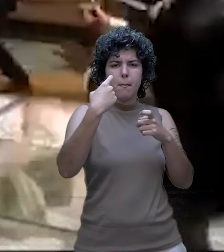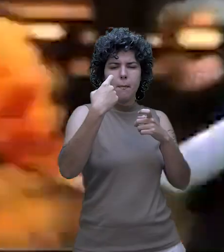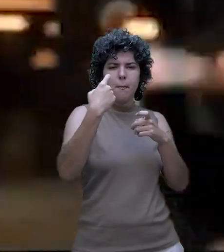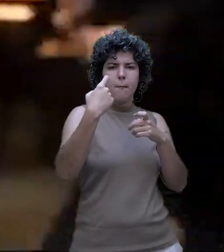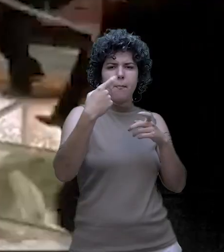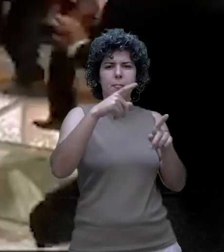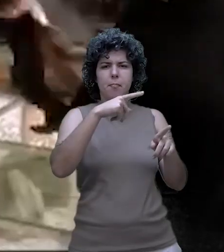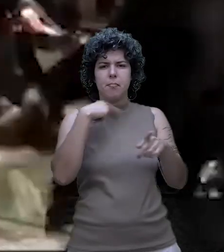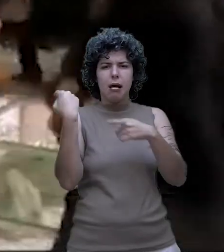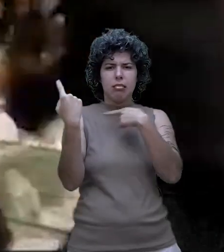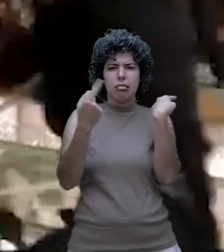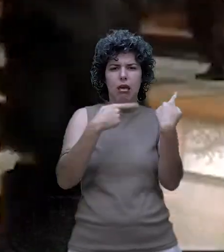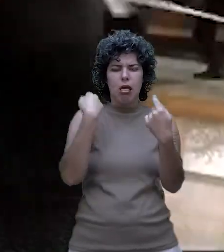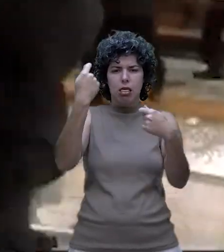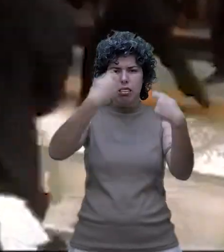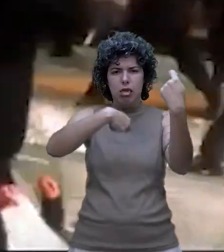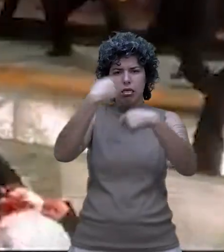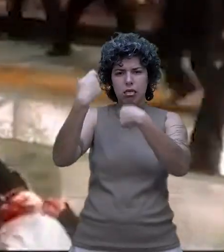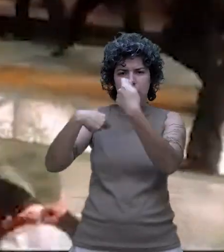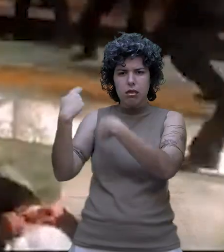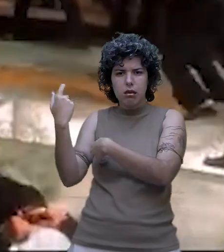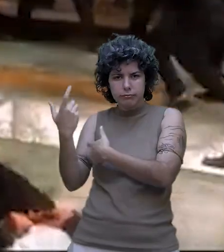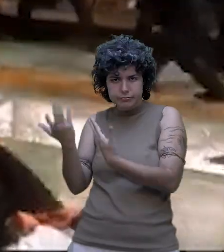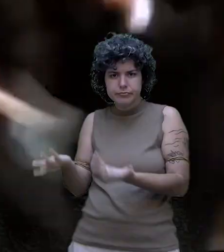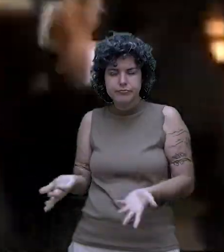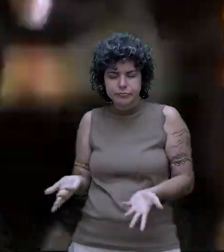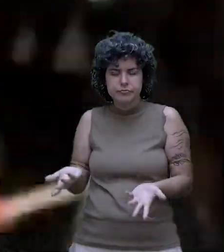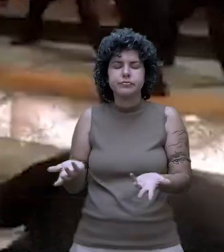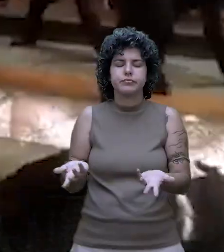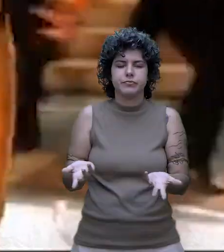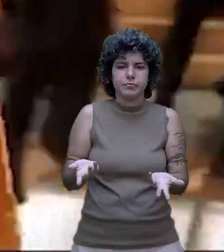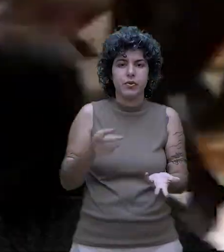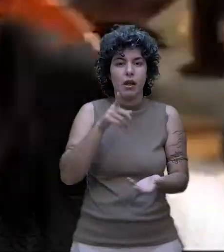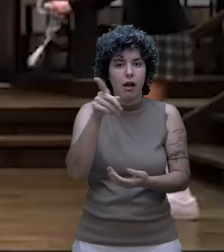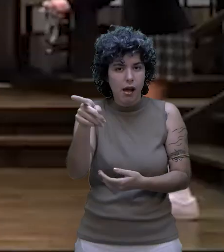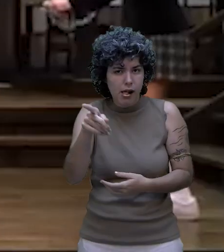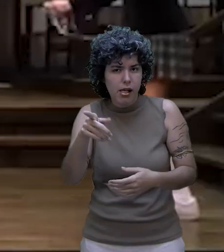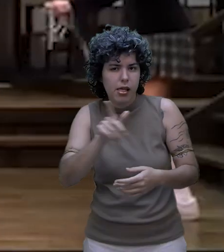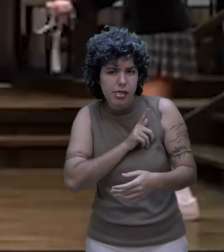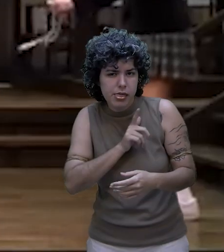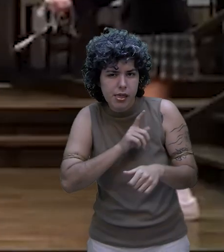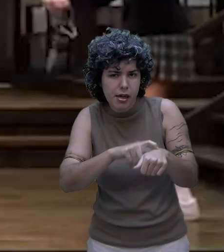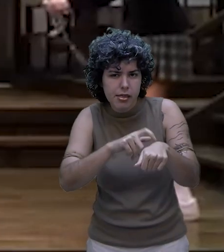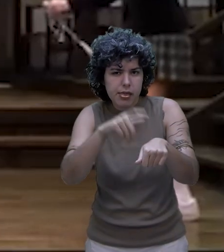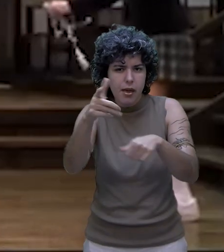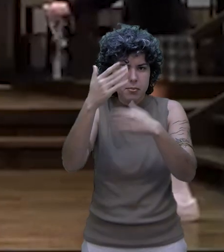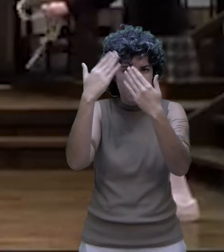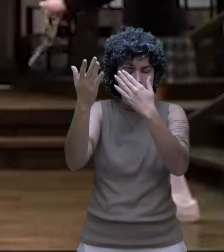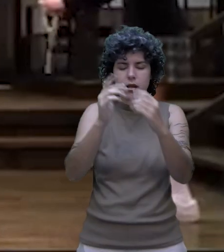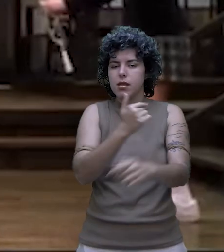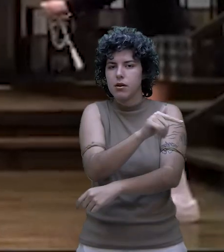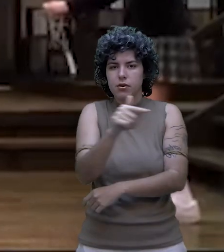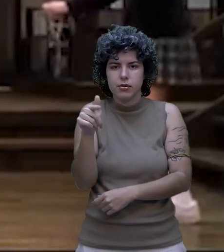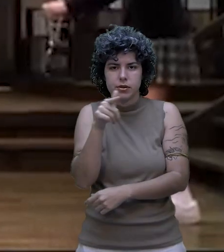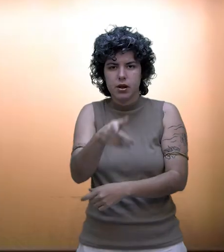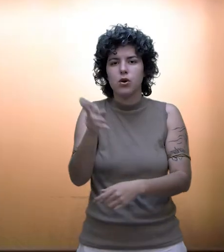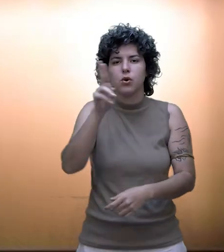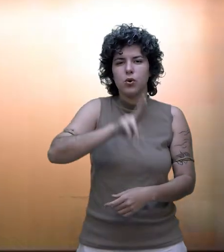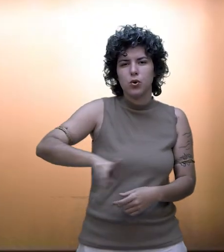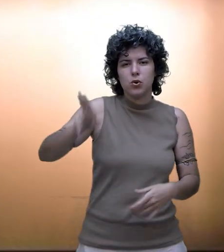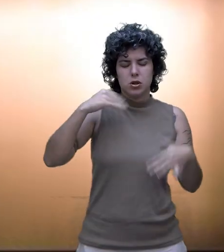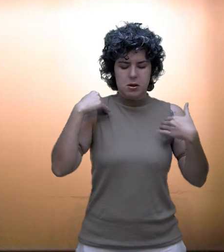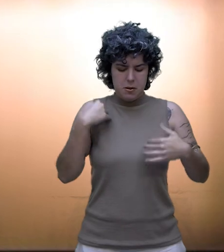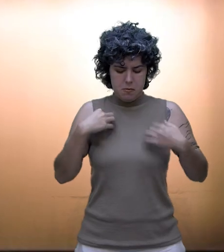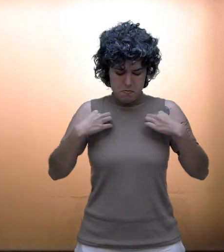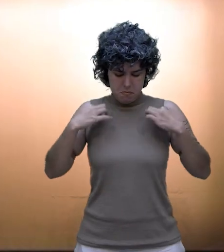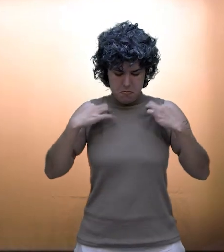e espancando geral. Tudo com a elegância de uma mulher que não tem tempo para terapia. Tudo isso usando um macacão amarelo e uma katana que ela levou